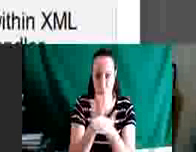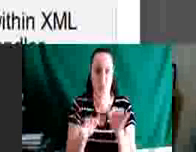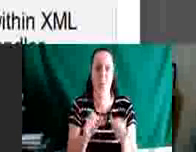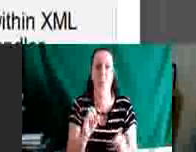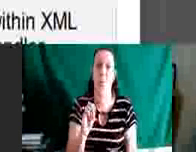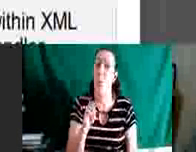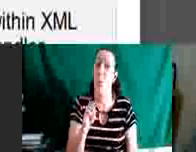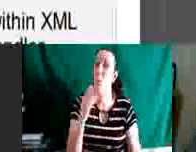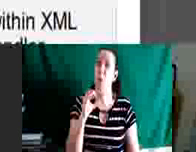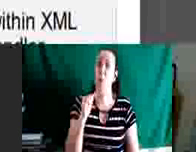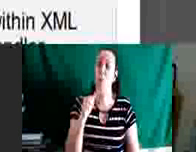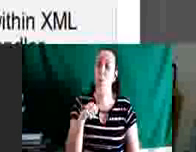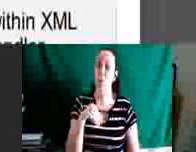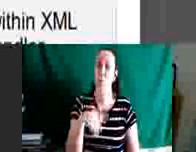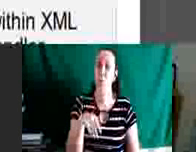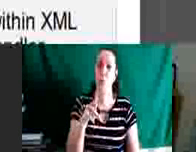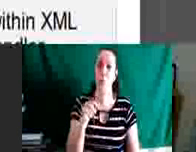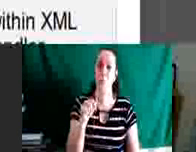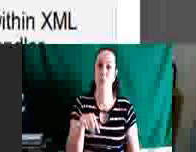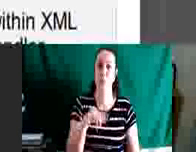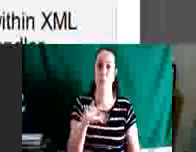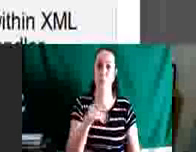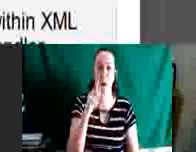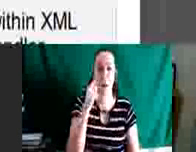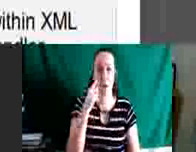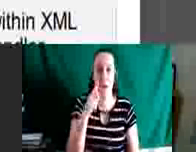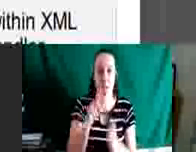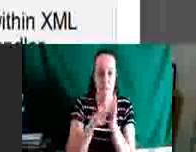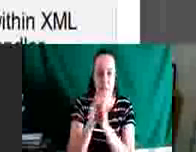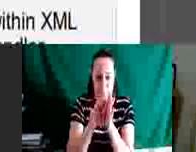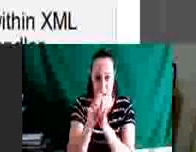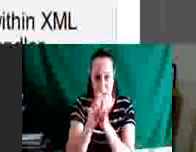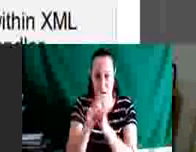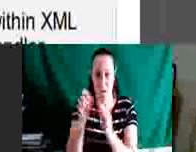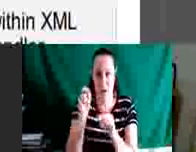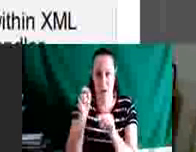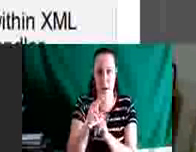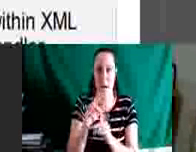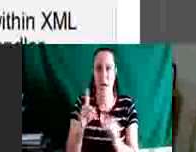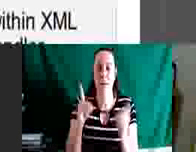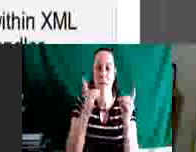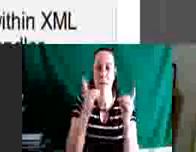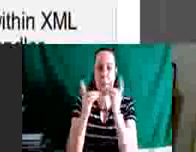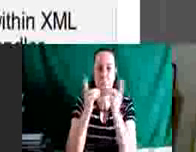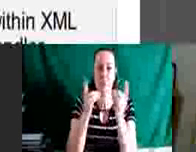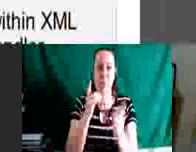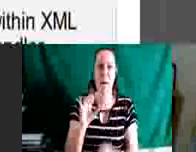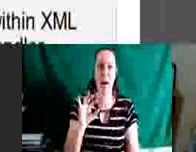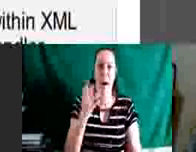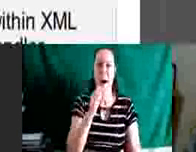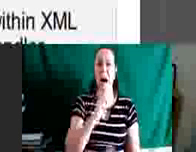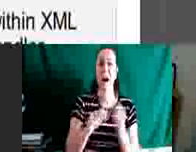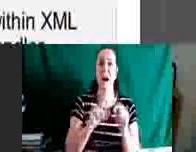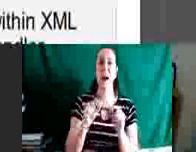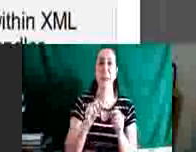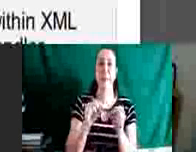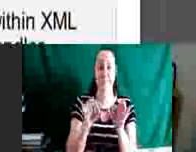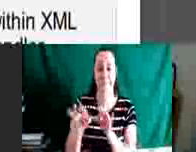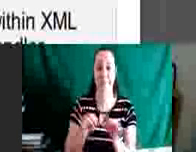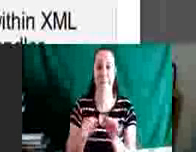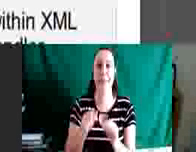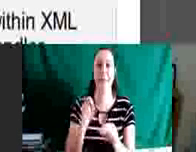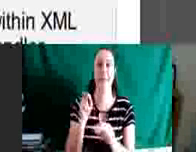de comando, e você consegue um acesso não autorizado na aplicação. Então, isso é um tipo de injeção de comando. Existem